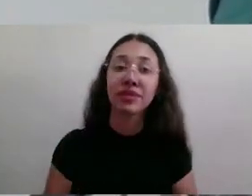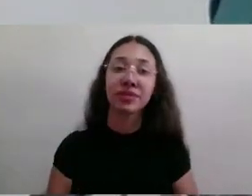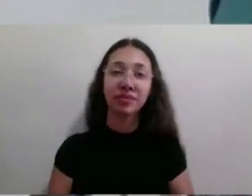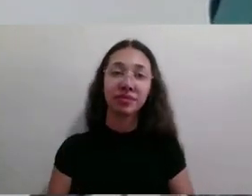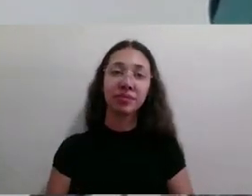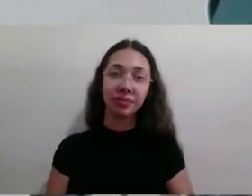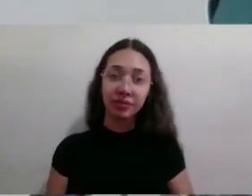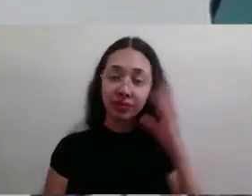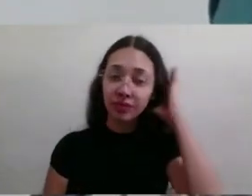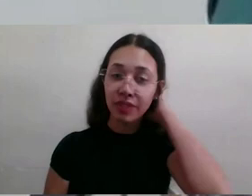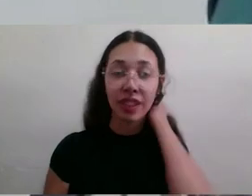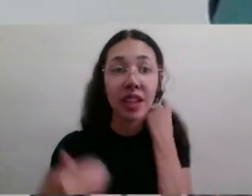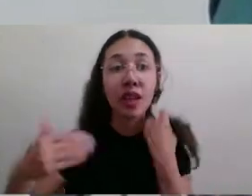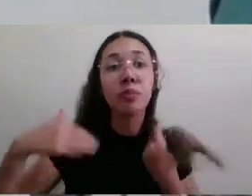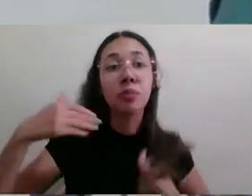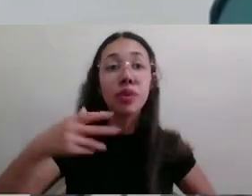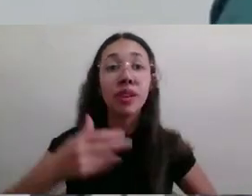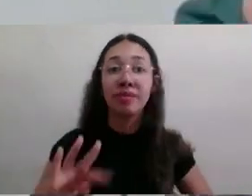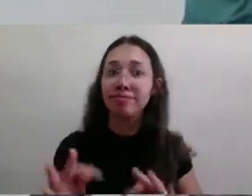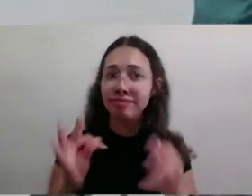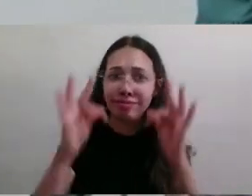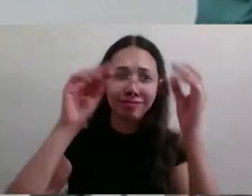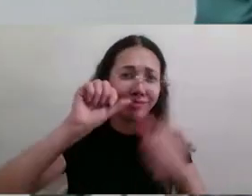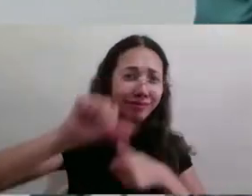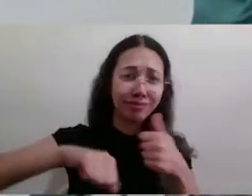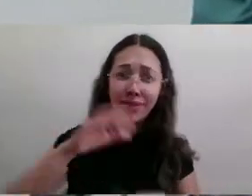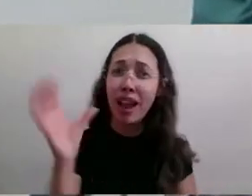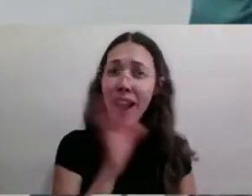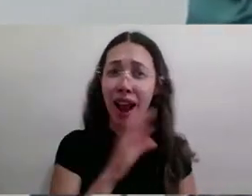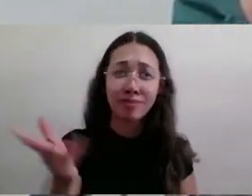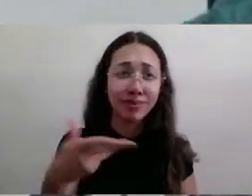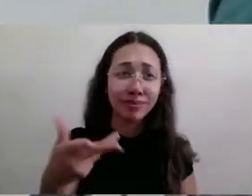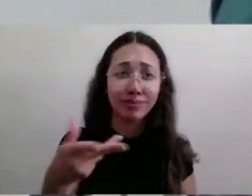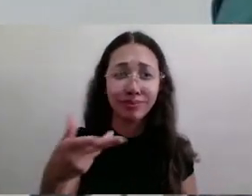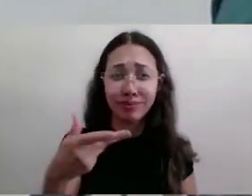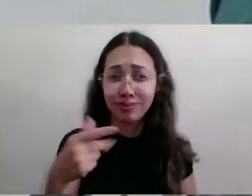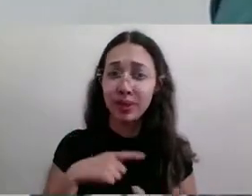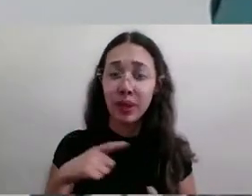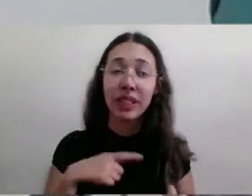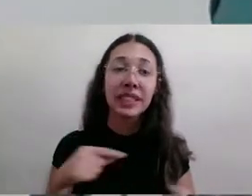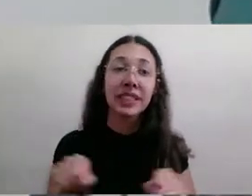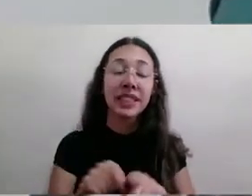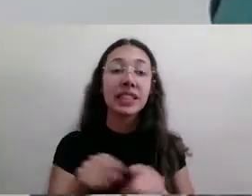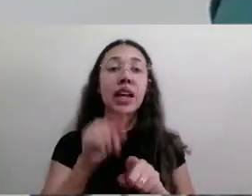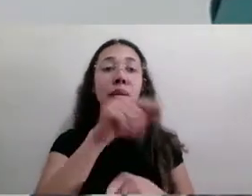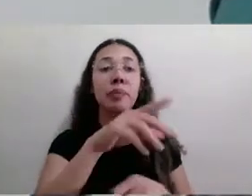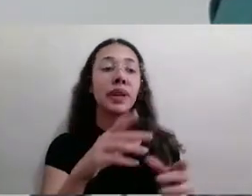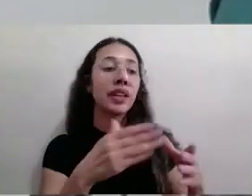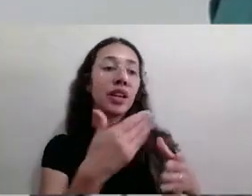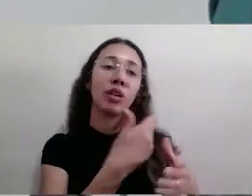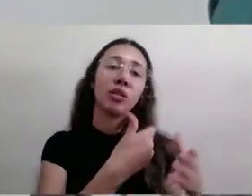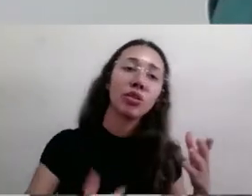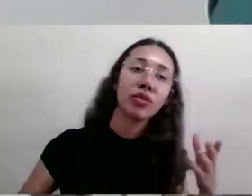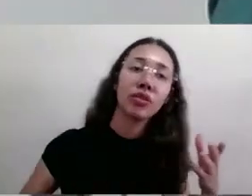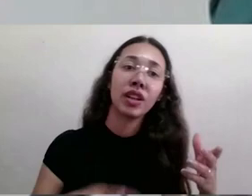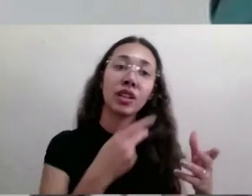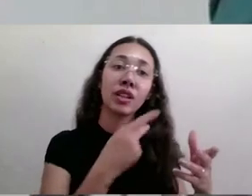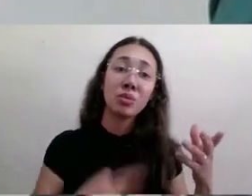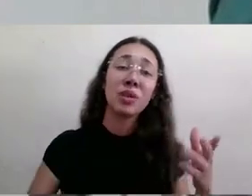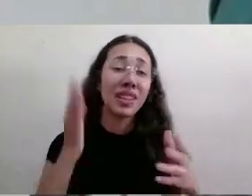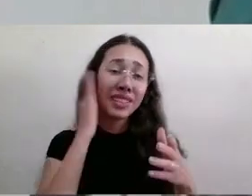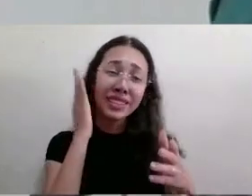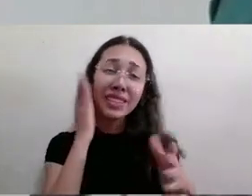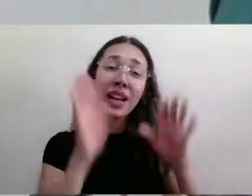Tudo caminha muito rápido, a tecnologia anda muito rápido, em regra o serviço público, o judiciário demora um pouco mais, e é